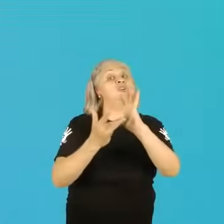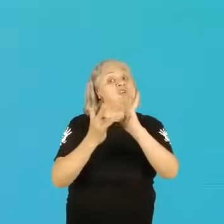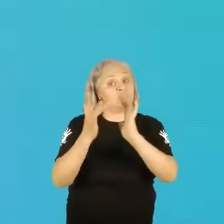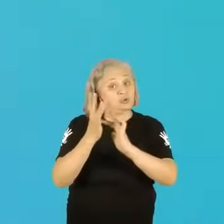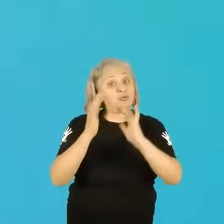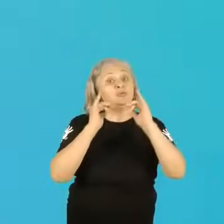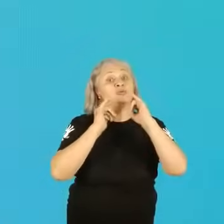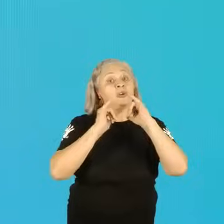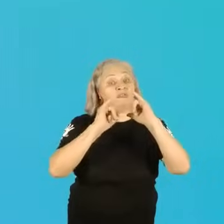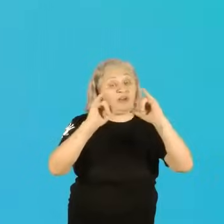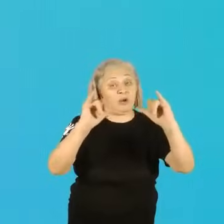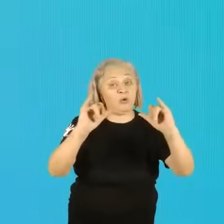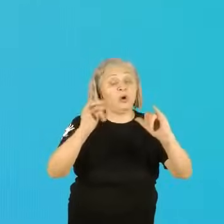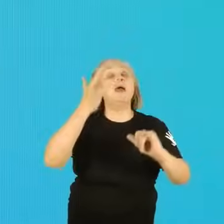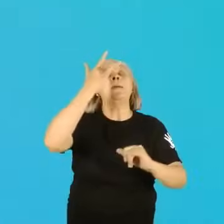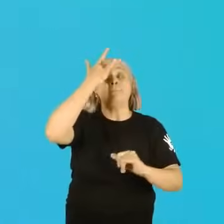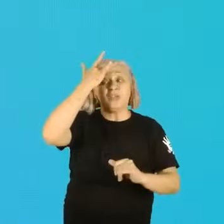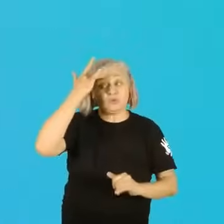Ele diz: alguém